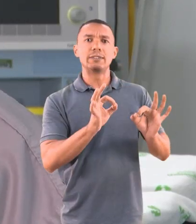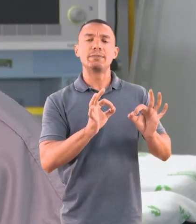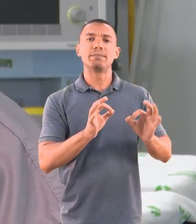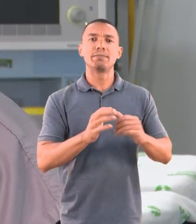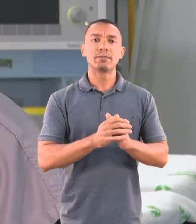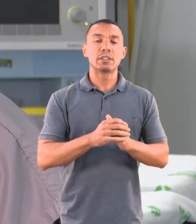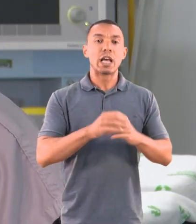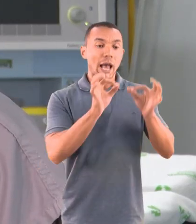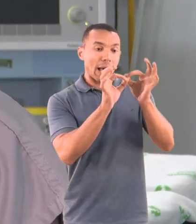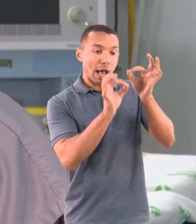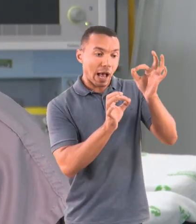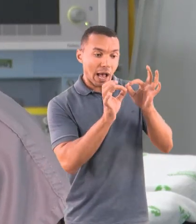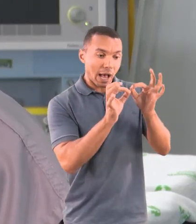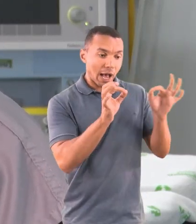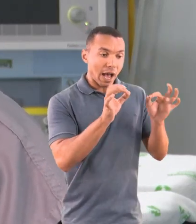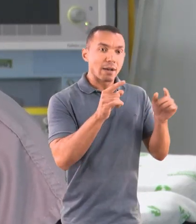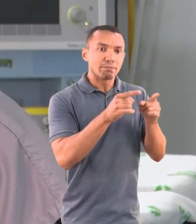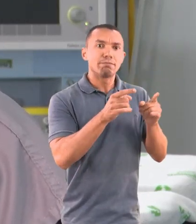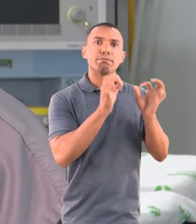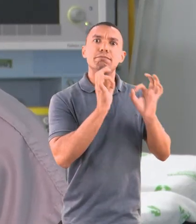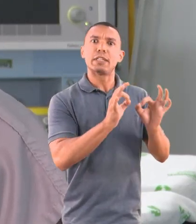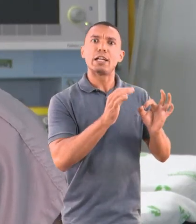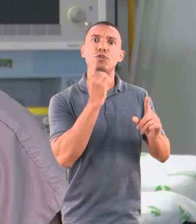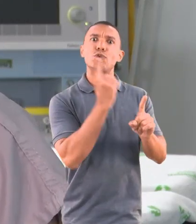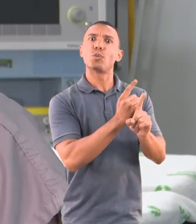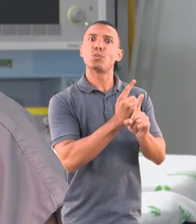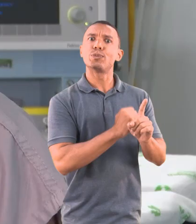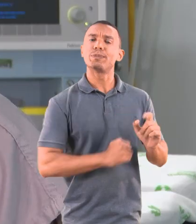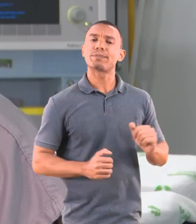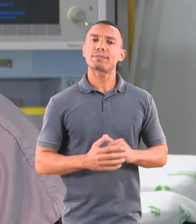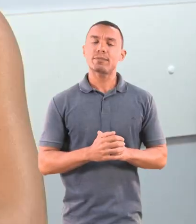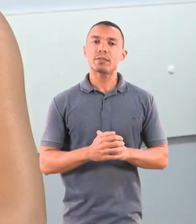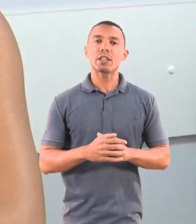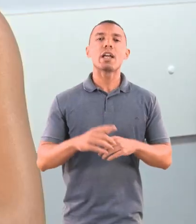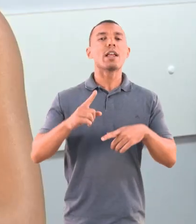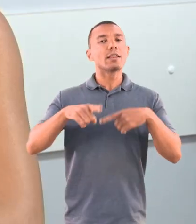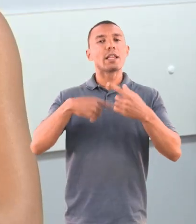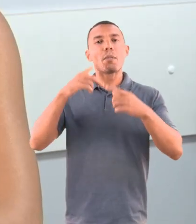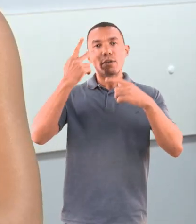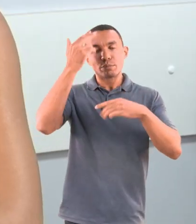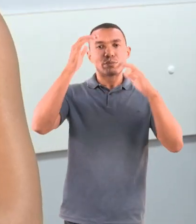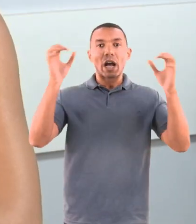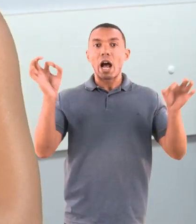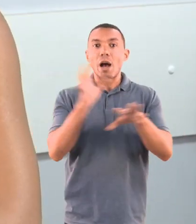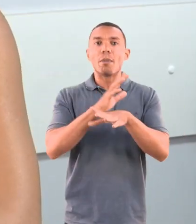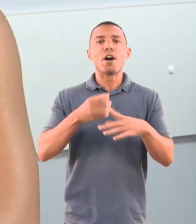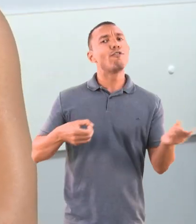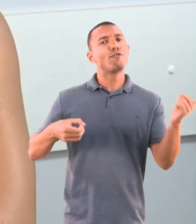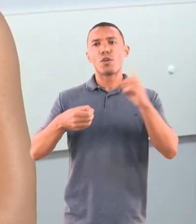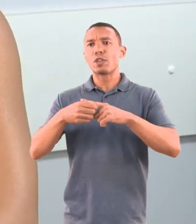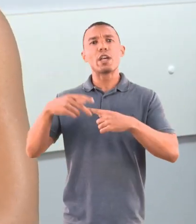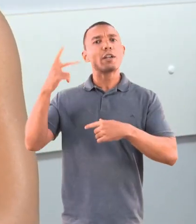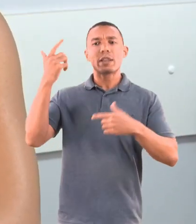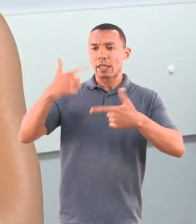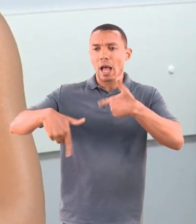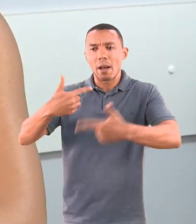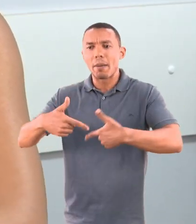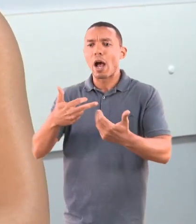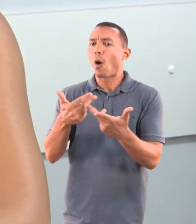de uma forma bem acurada, com precisão milimétrica. Eu voltei a fazer minhas atividades